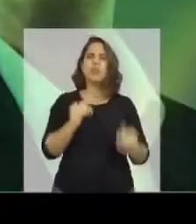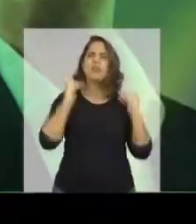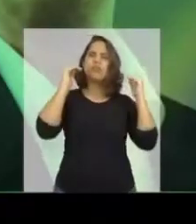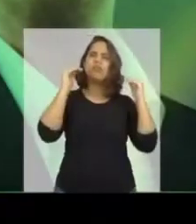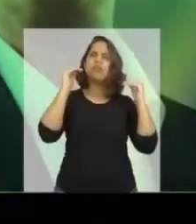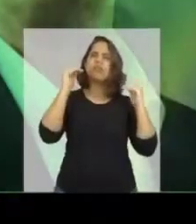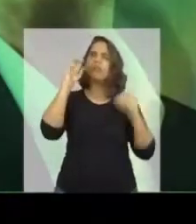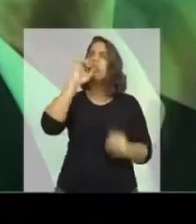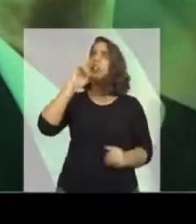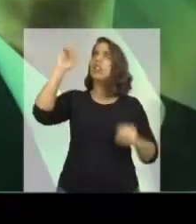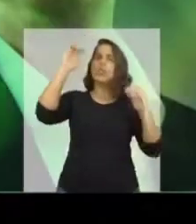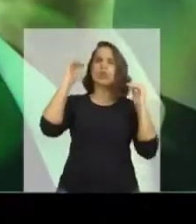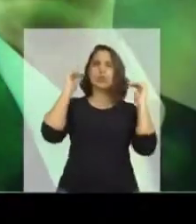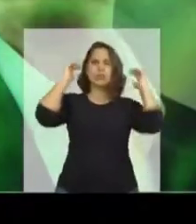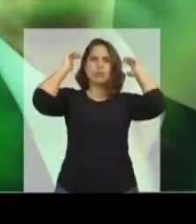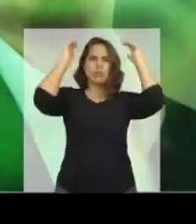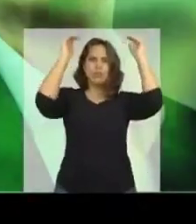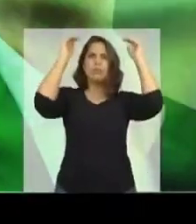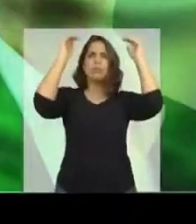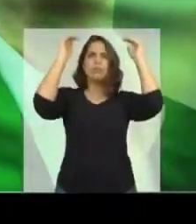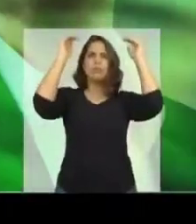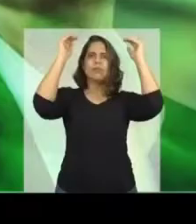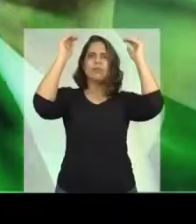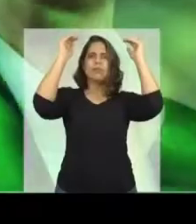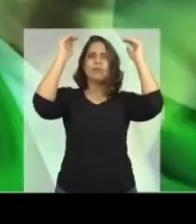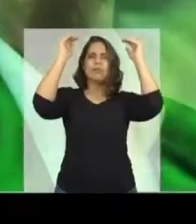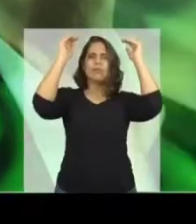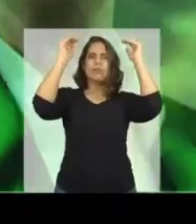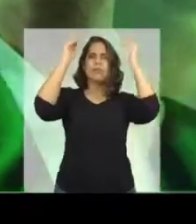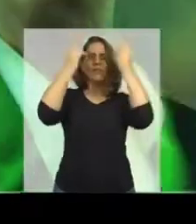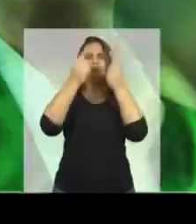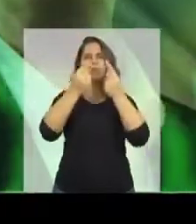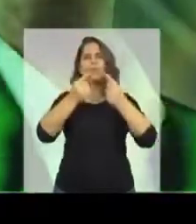Brasil acima de tudo, Deus acima de todos.